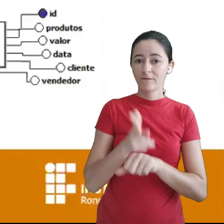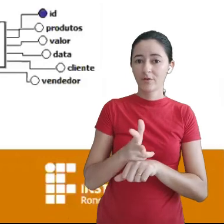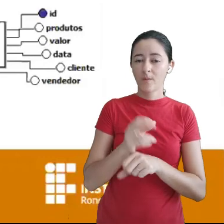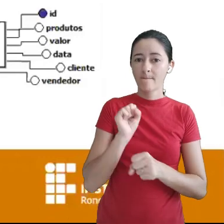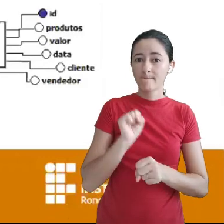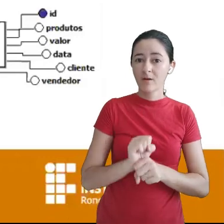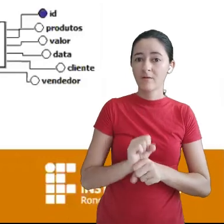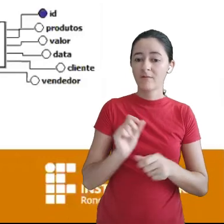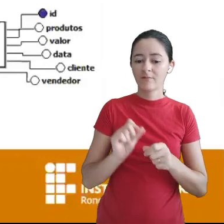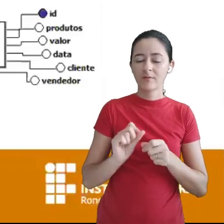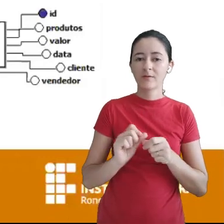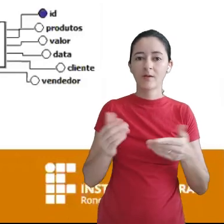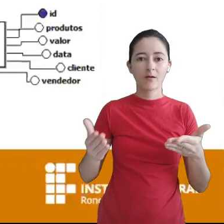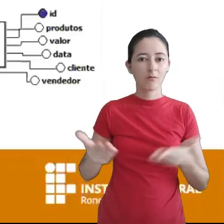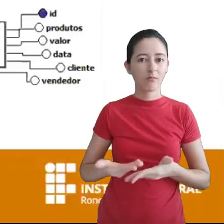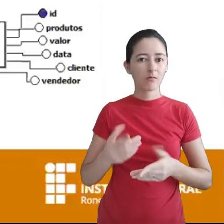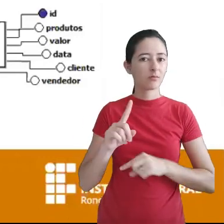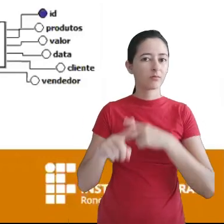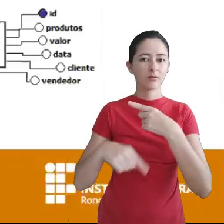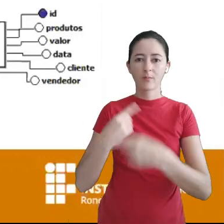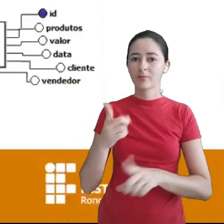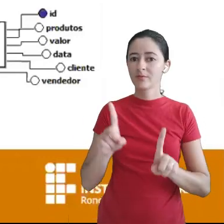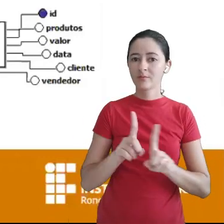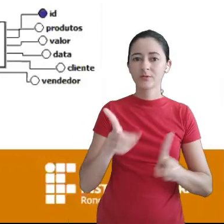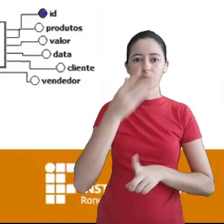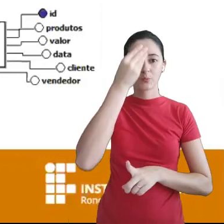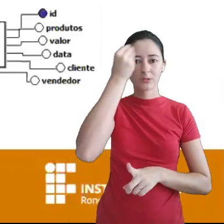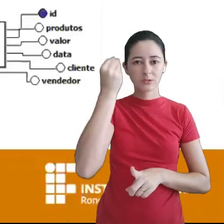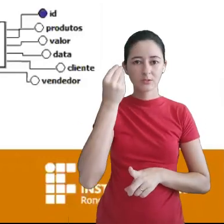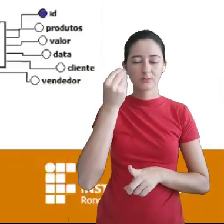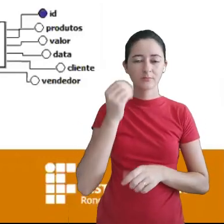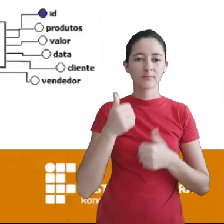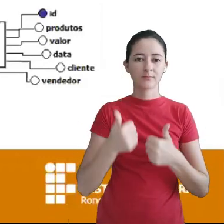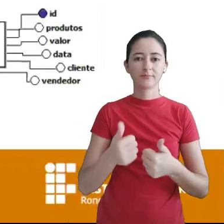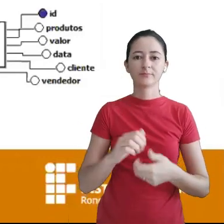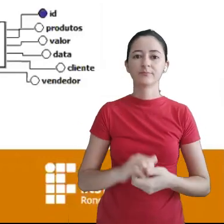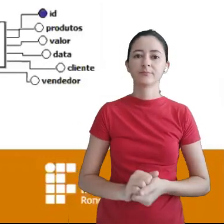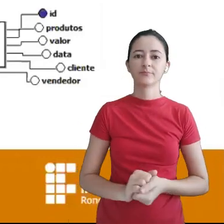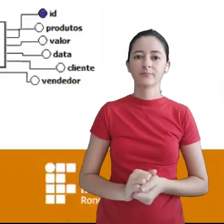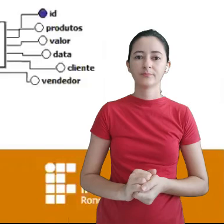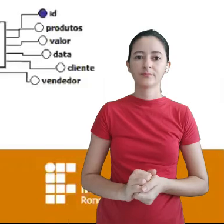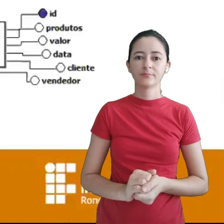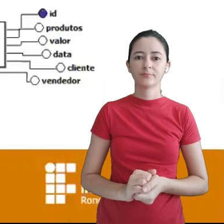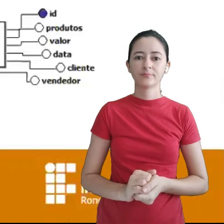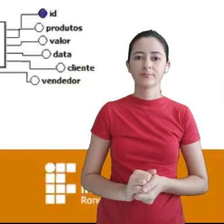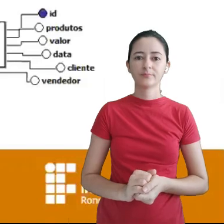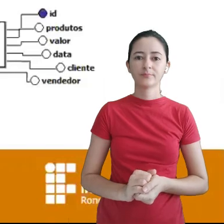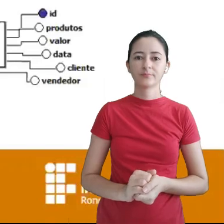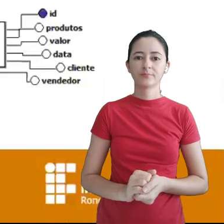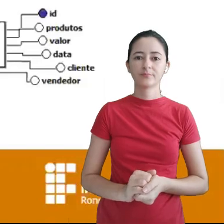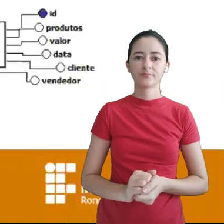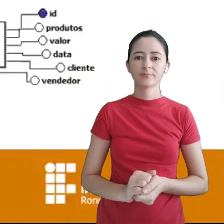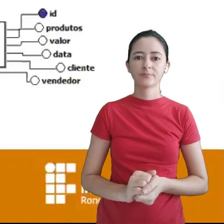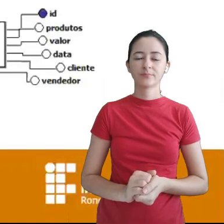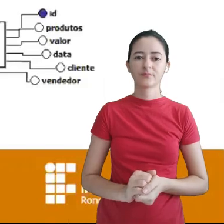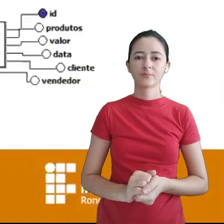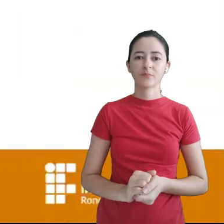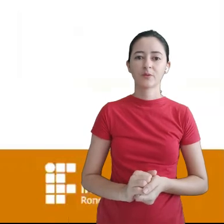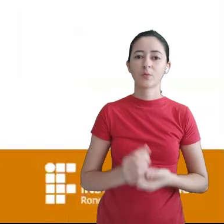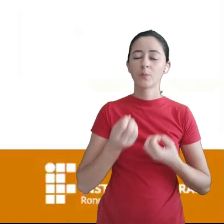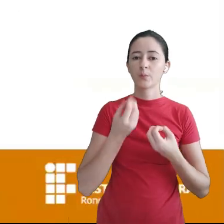boa tarefa para vocês, ok? Pausem o vídeo e façam. Façam agora, pessoal. Não deixem para depois, senão vocês vão esquecer. Beleza.